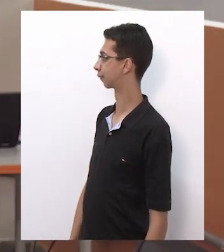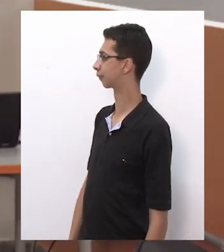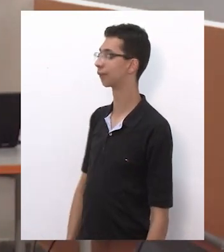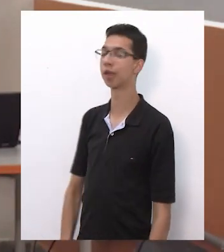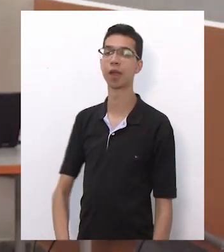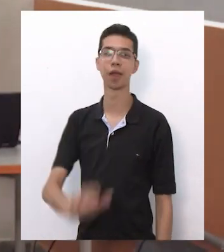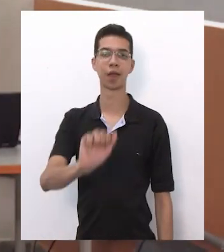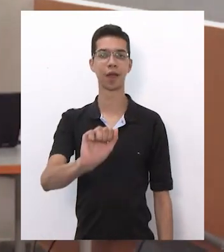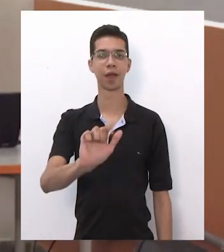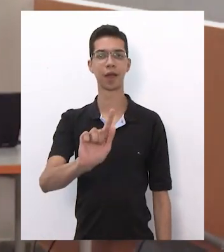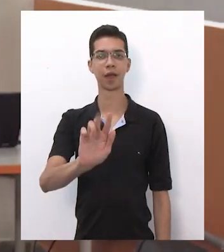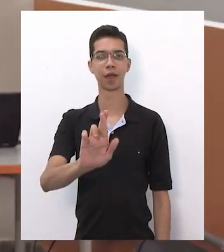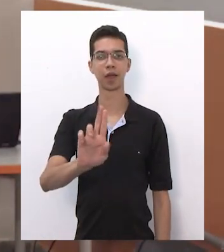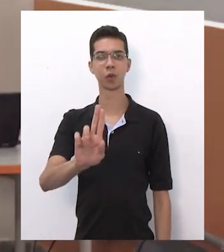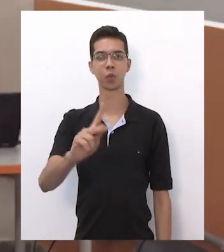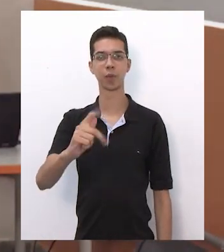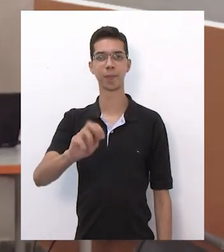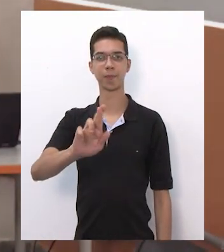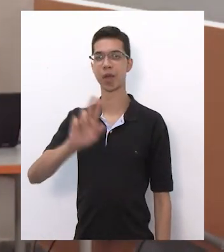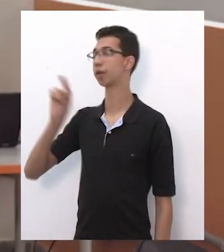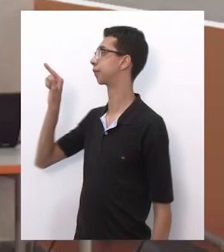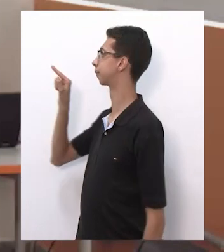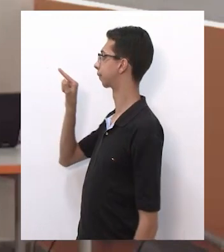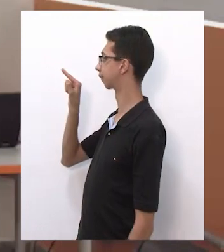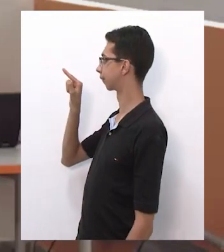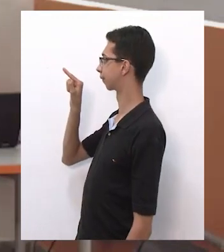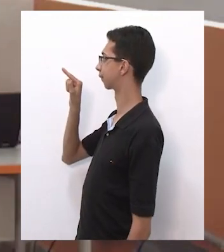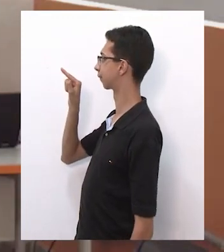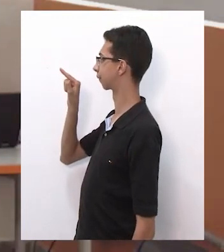agrupar. Utilizei o botão agrupar,